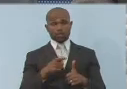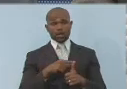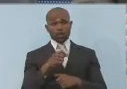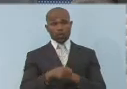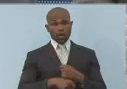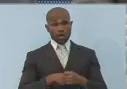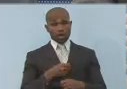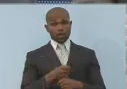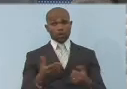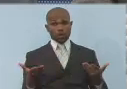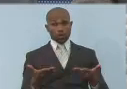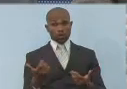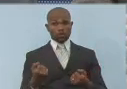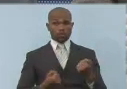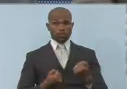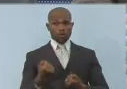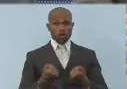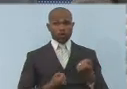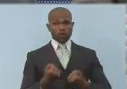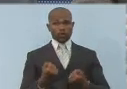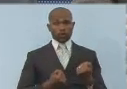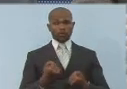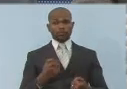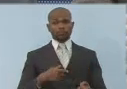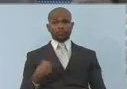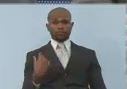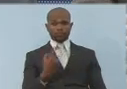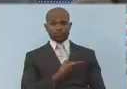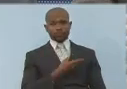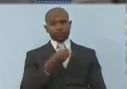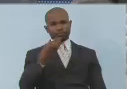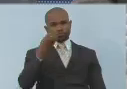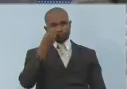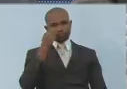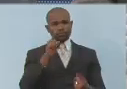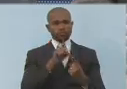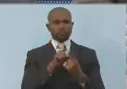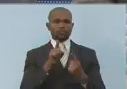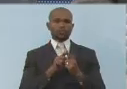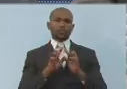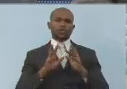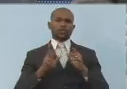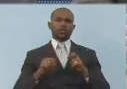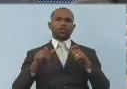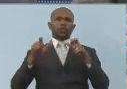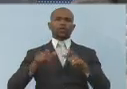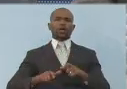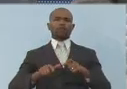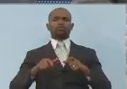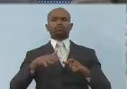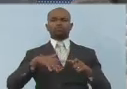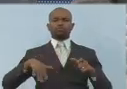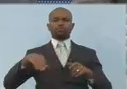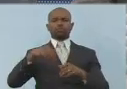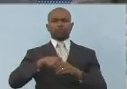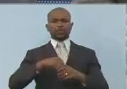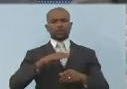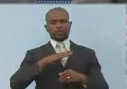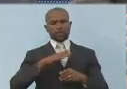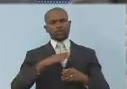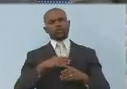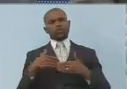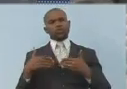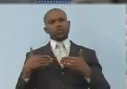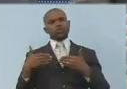Fácil Móvel, nós buscamos atender a todos os pontos e regiões da cidade. Para, a partir disso, fazer